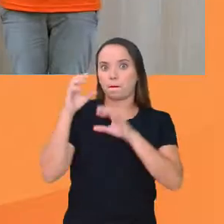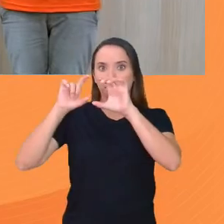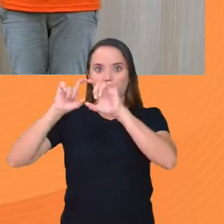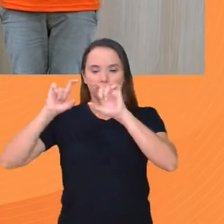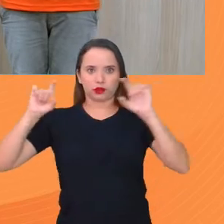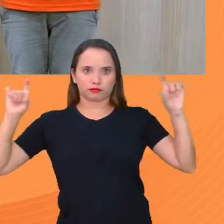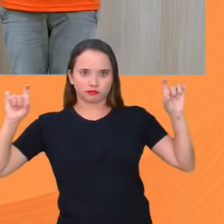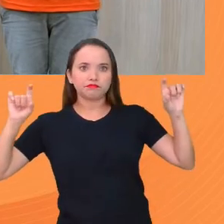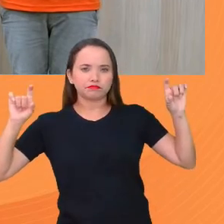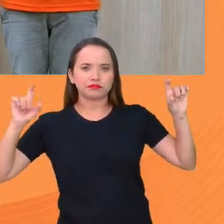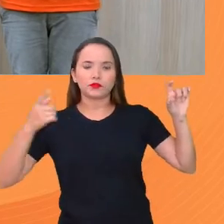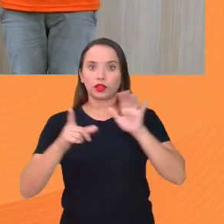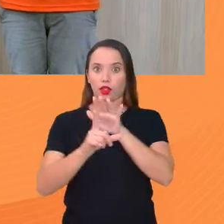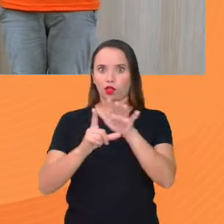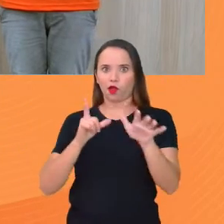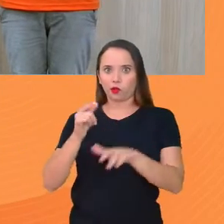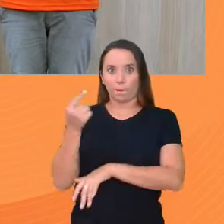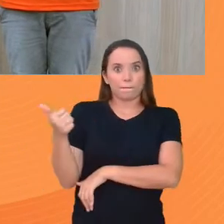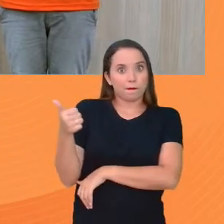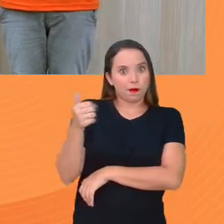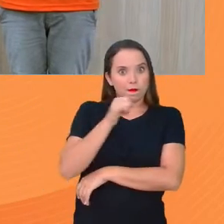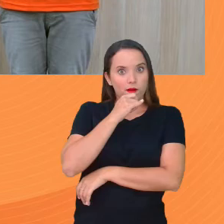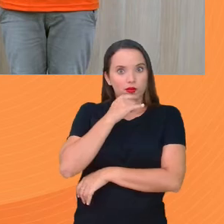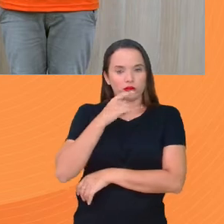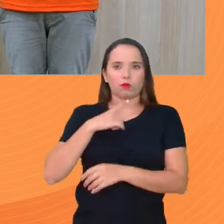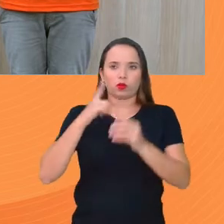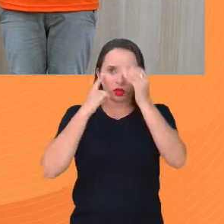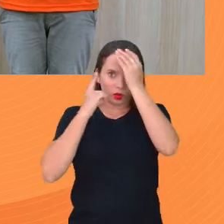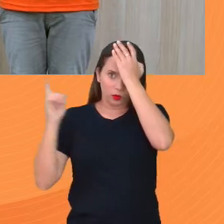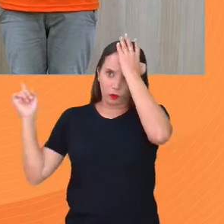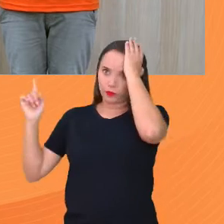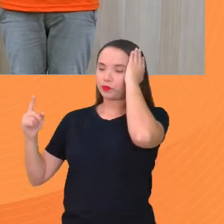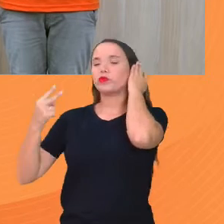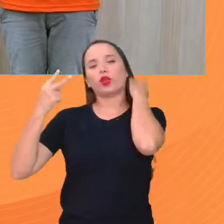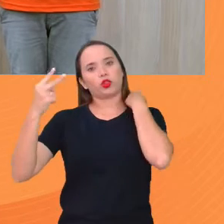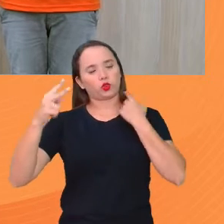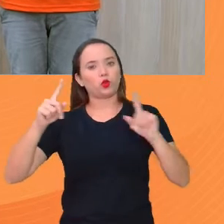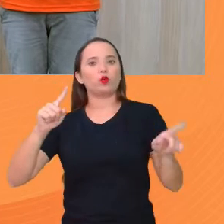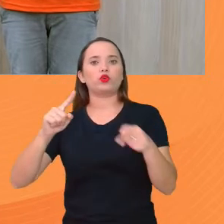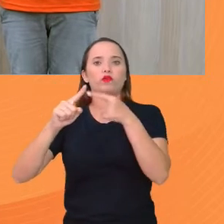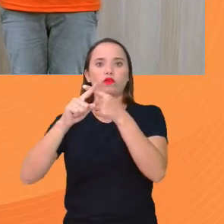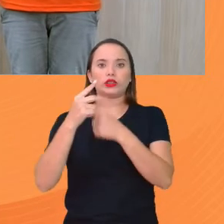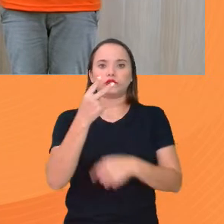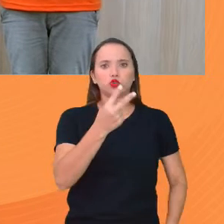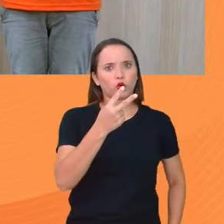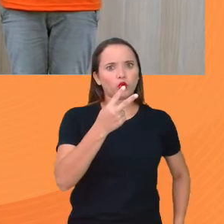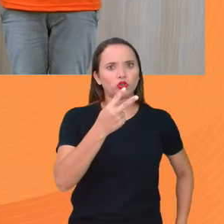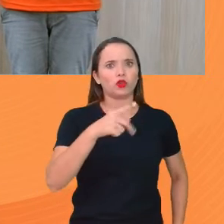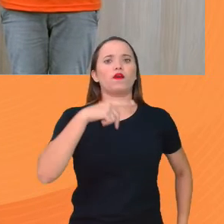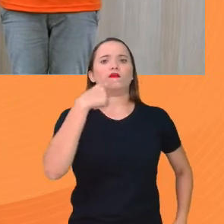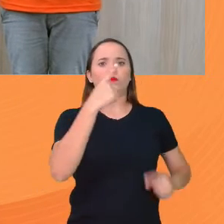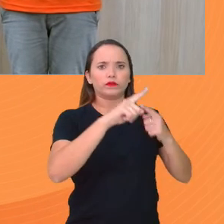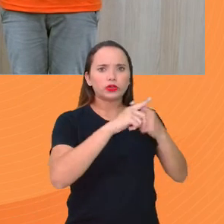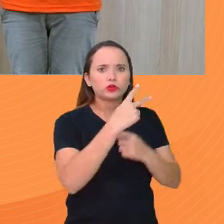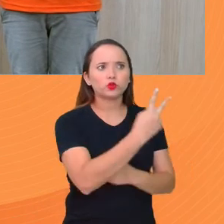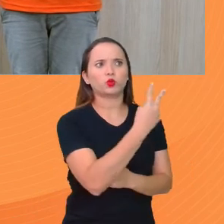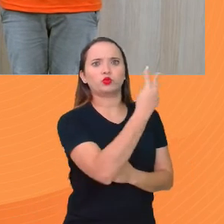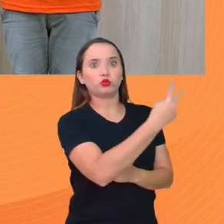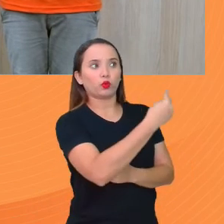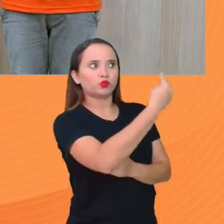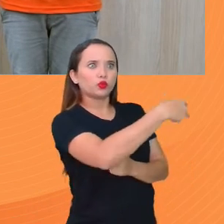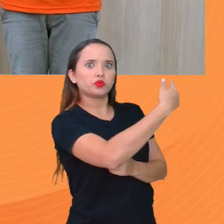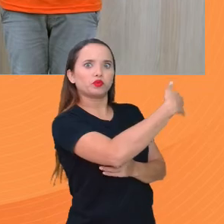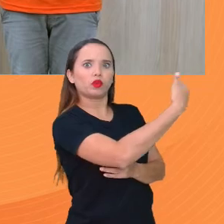estava fazendo. Observa que eu tenho aí, ó, 2 multiplicado por ele mesmo algumas vezes. Daqui a pouco a gente vai descobrir